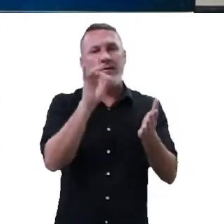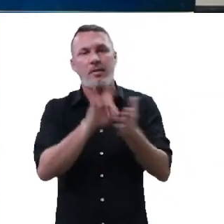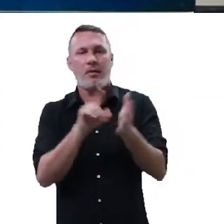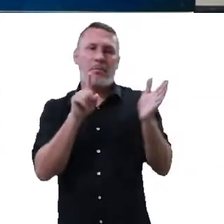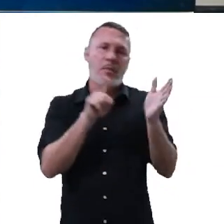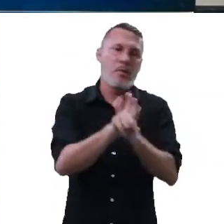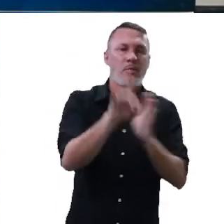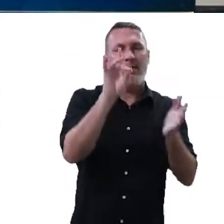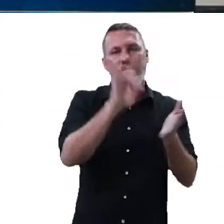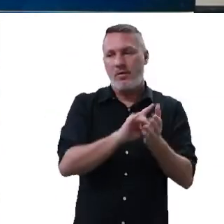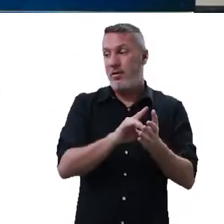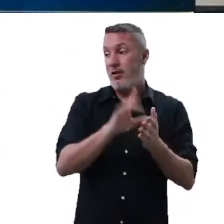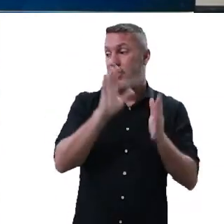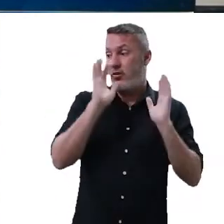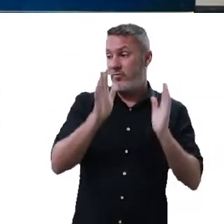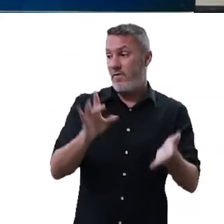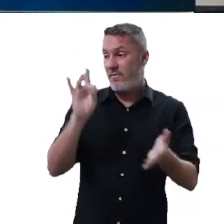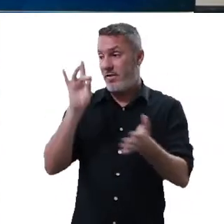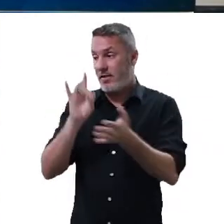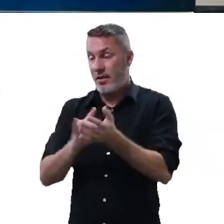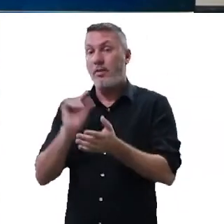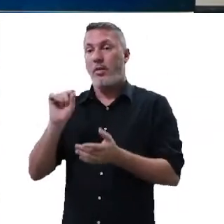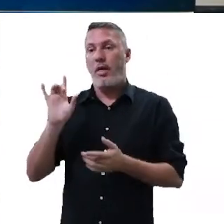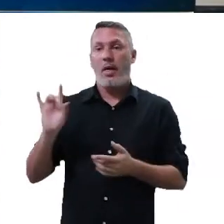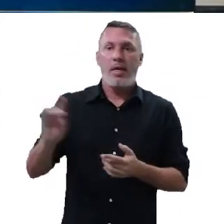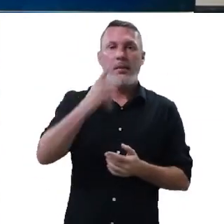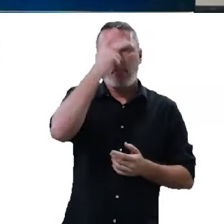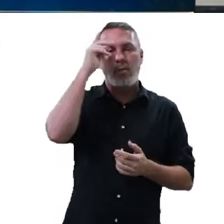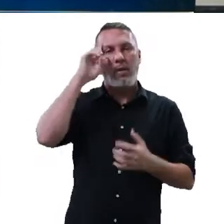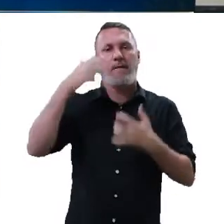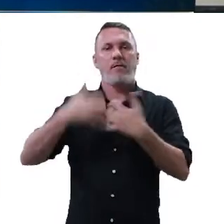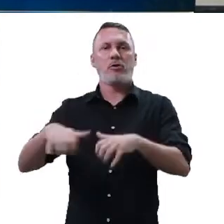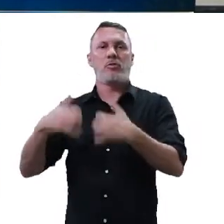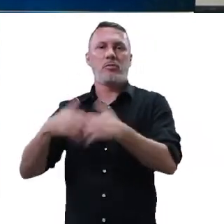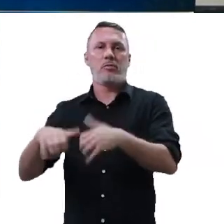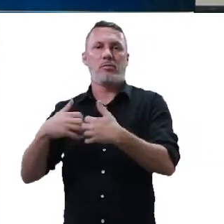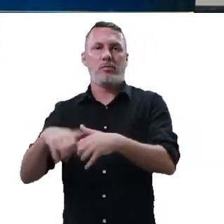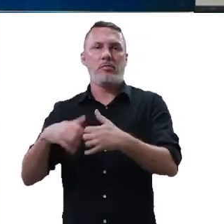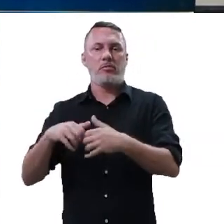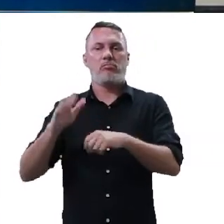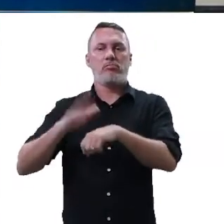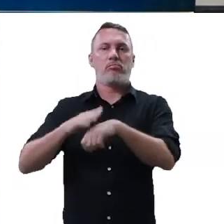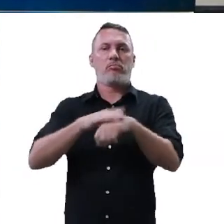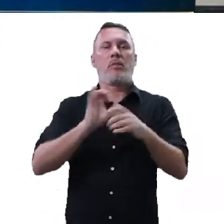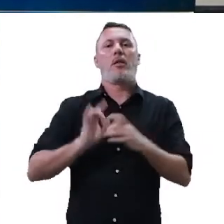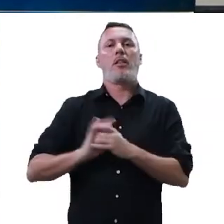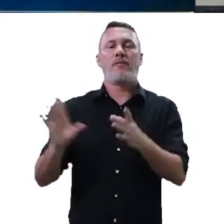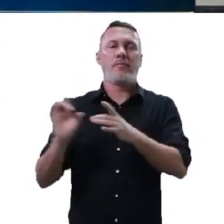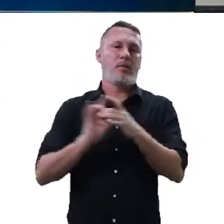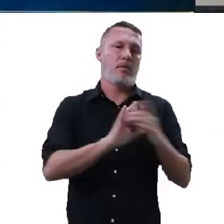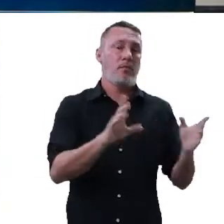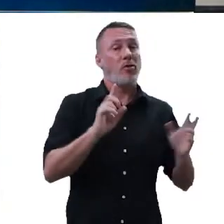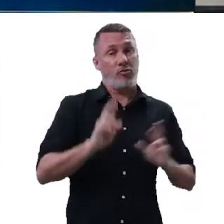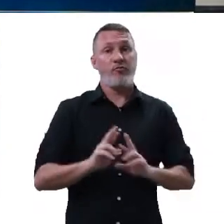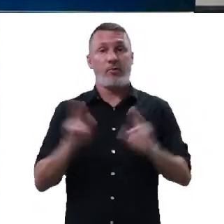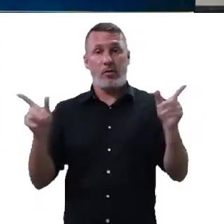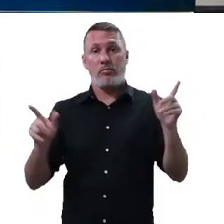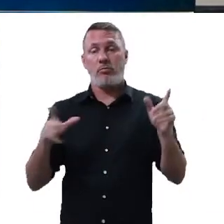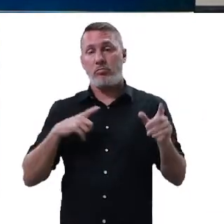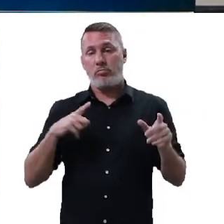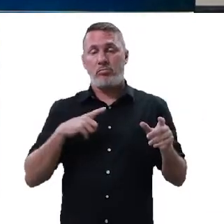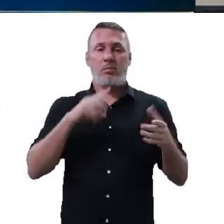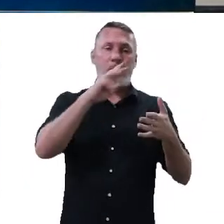verdades pré-concebidas, fazer cada pessoa refletir de forma autônoma. Essa é a